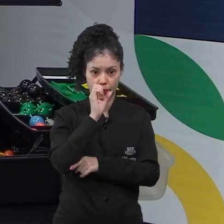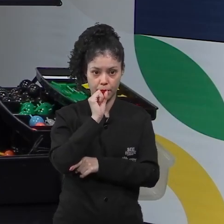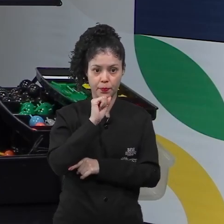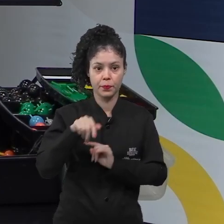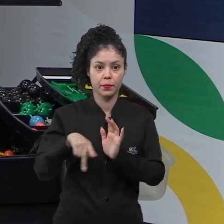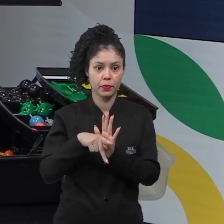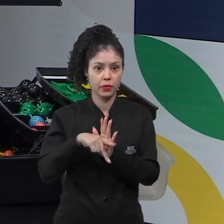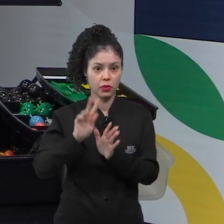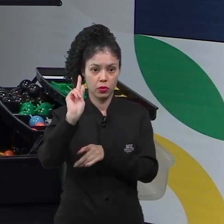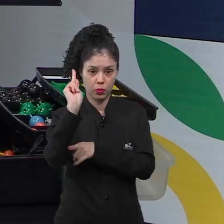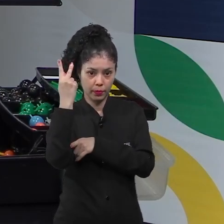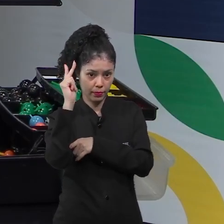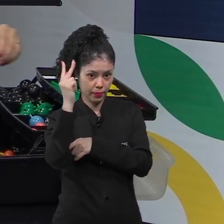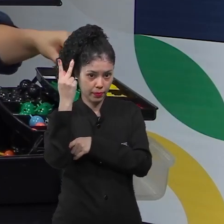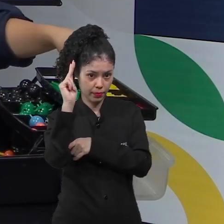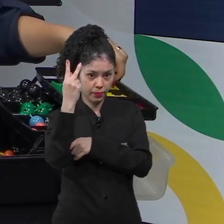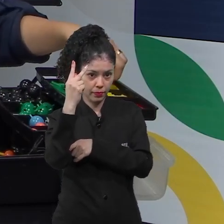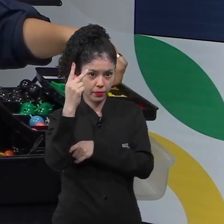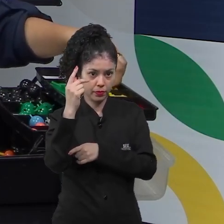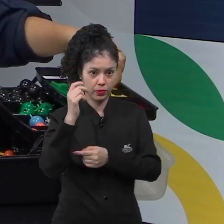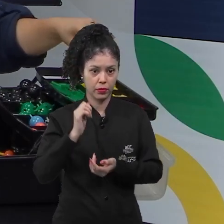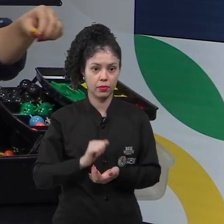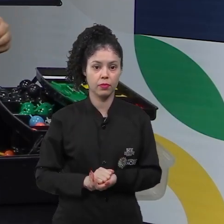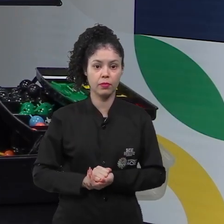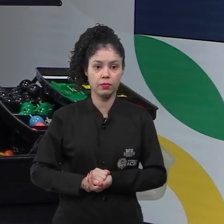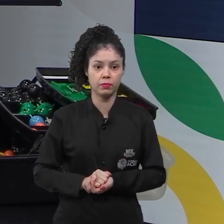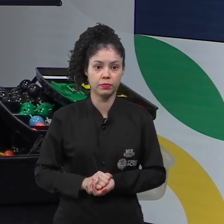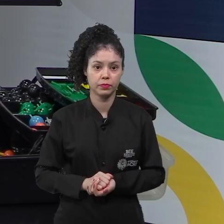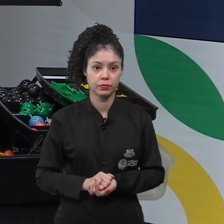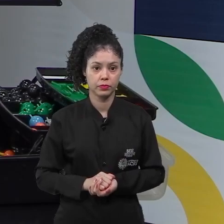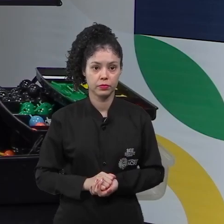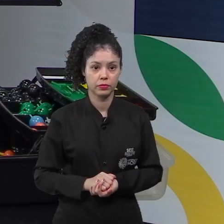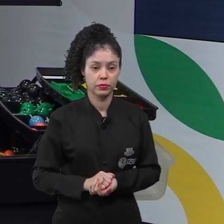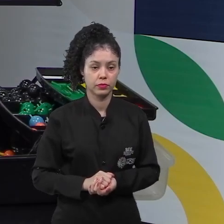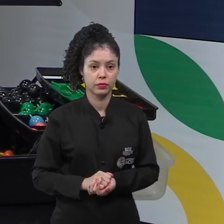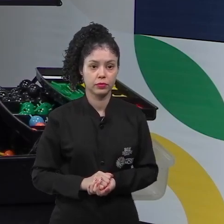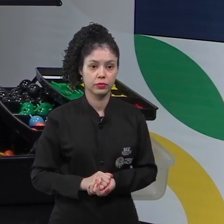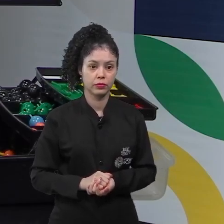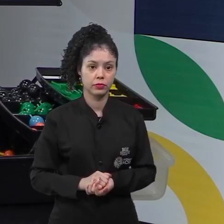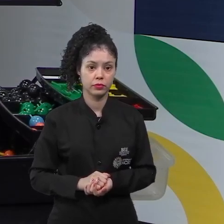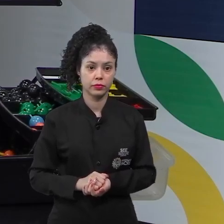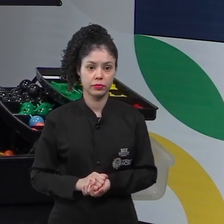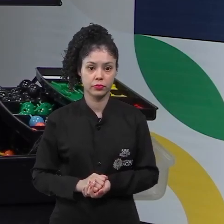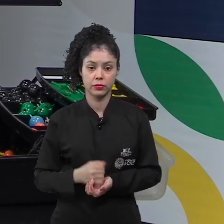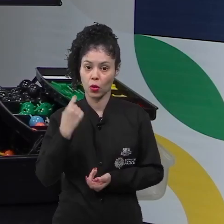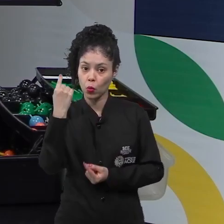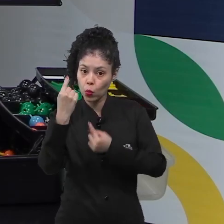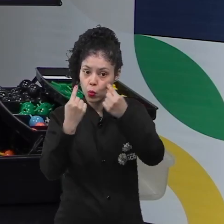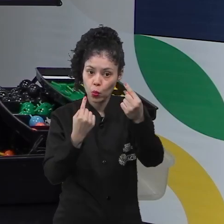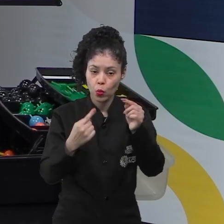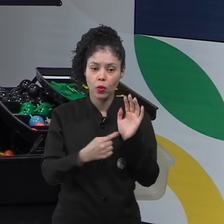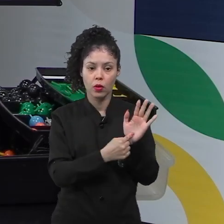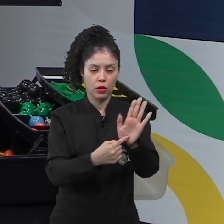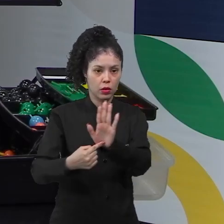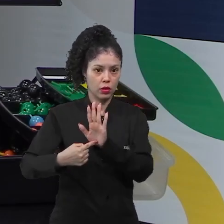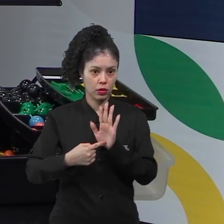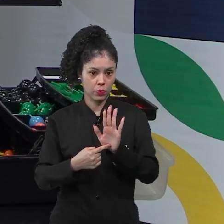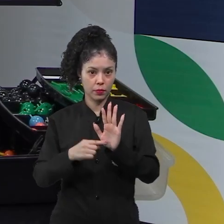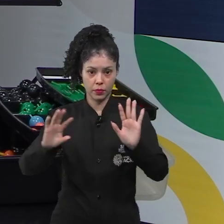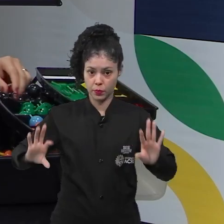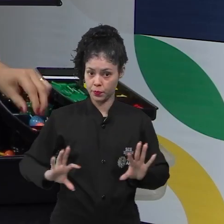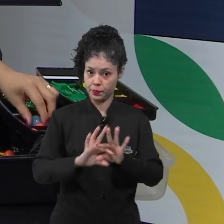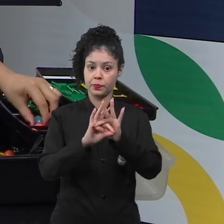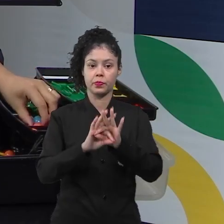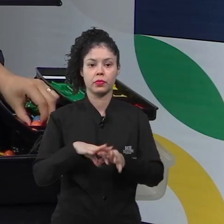que é o hidrogênio. Então, a gente vai montar aqui essa ligação. Cada um desses canudinhos representa uma